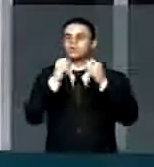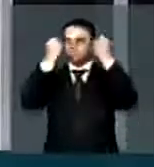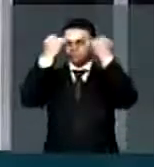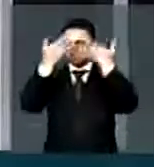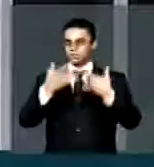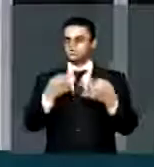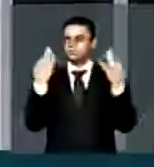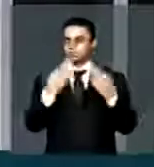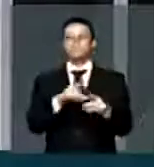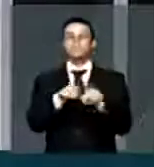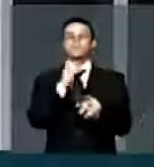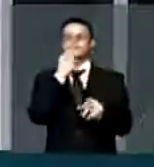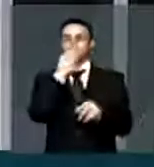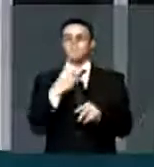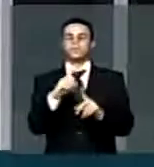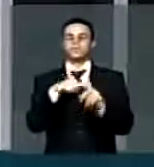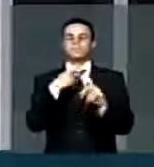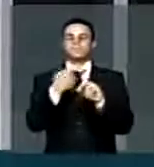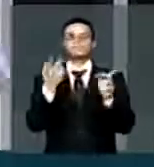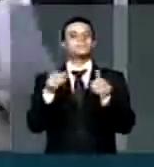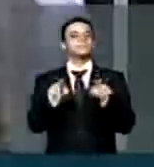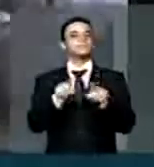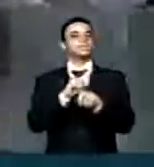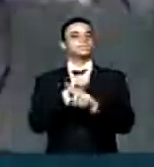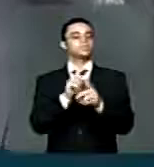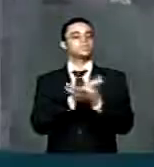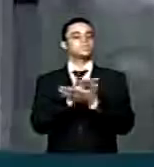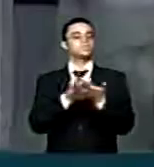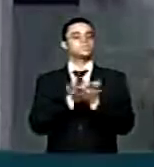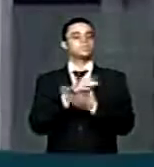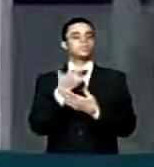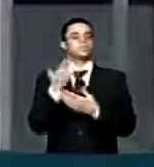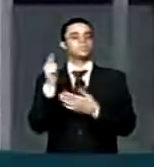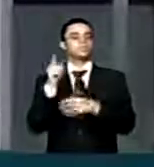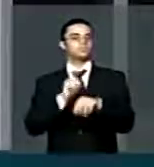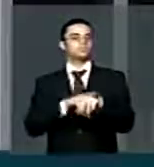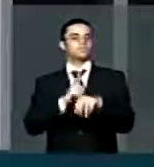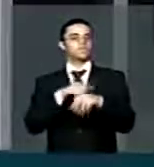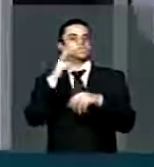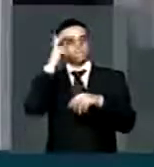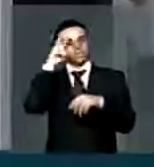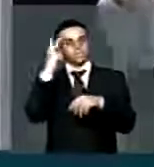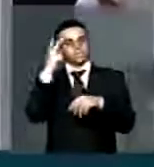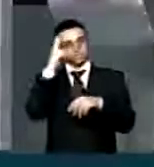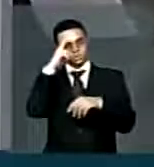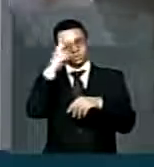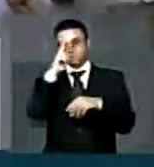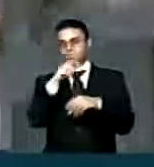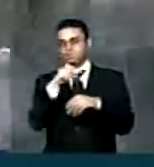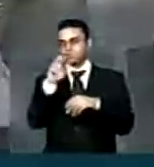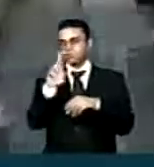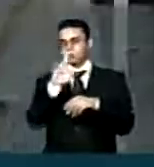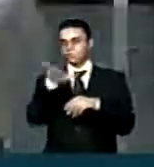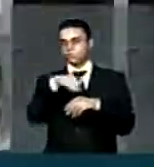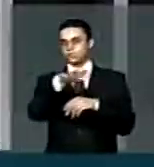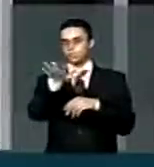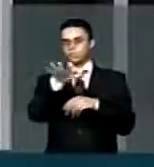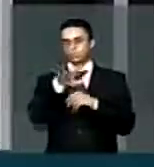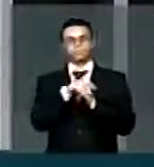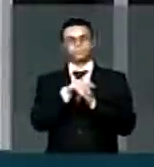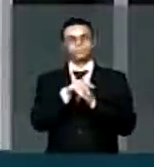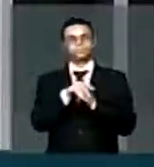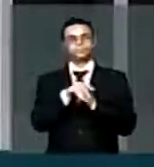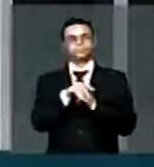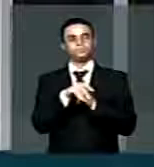e positiva. Em nenhum outro período da história, afirmou o diretor, a região contou